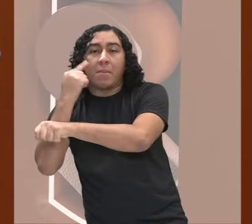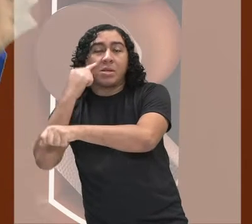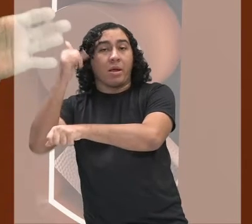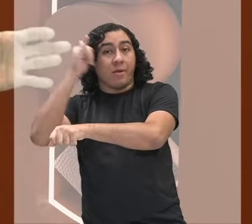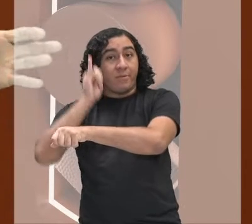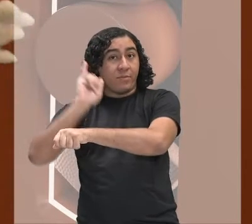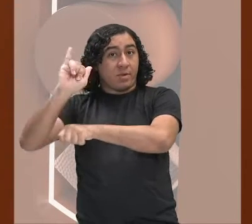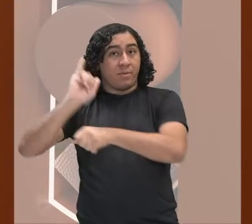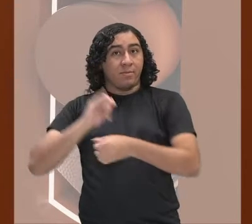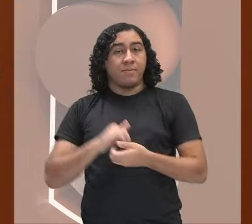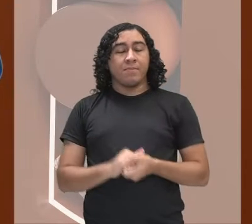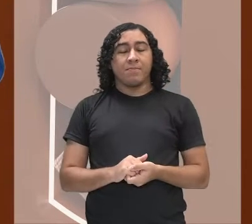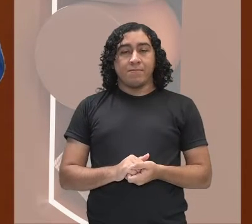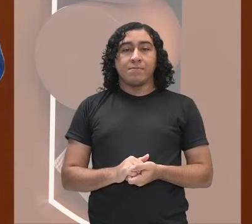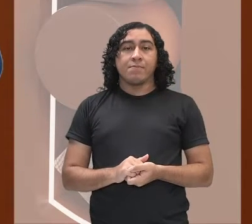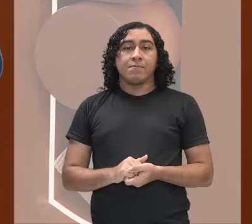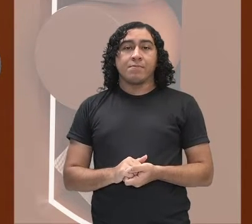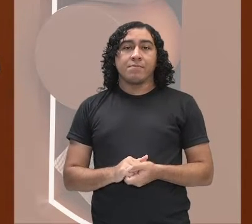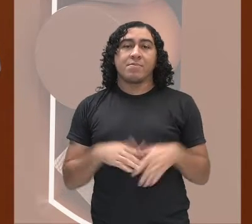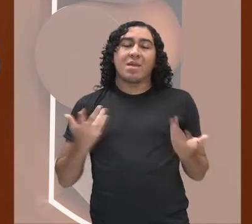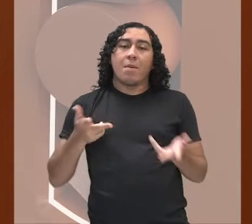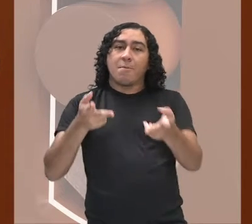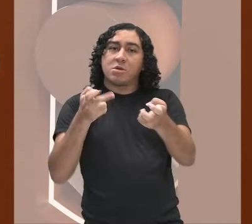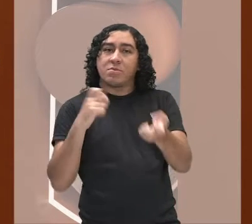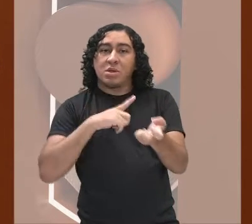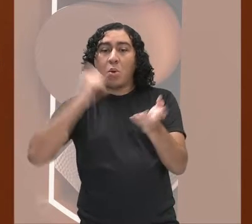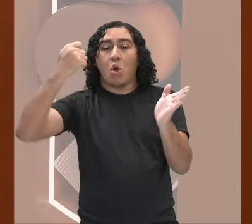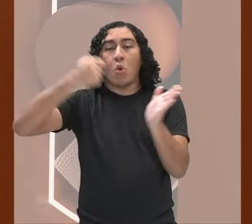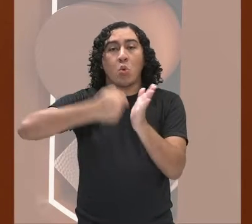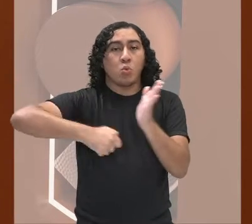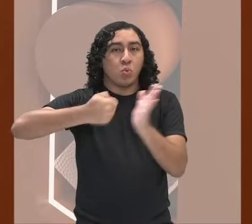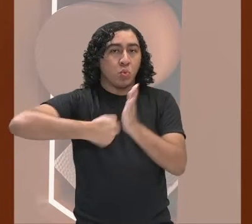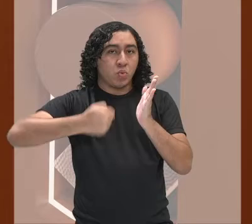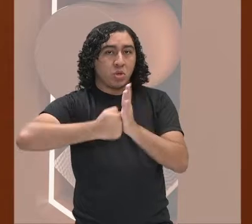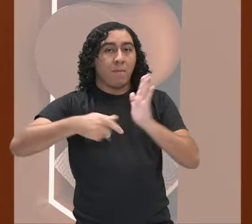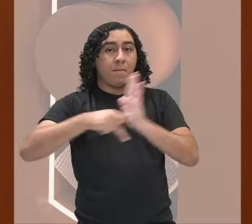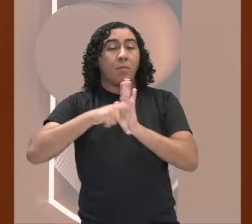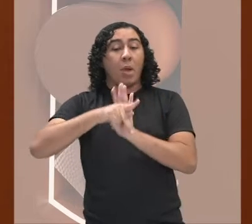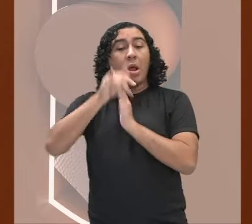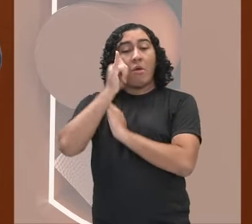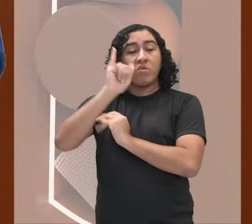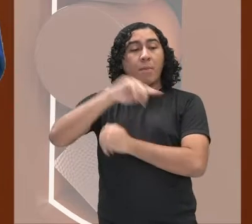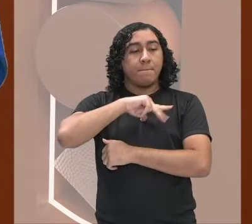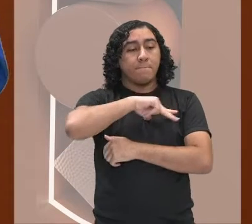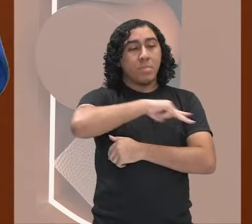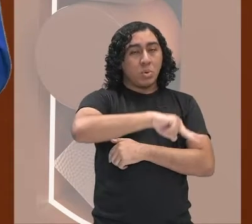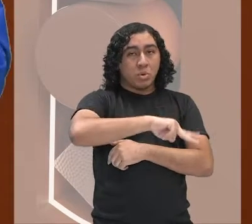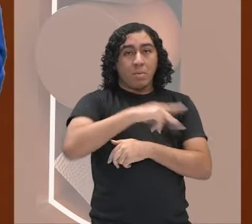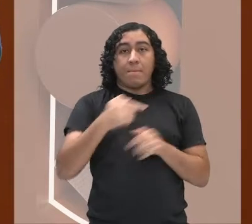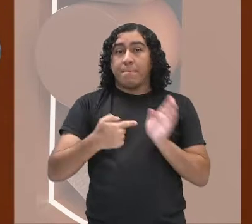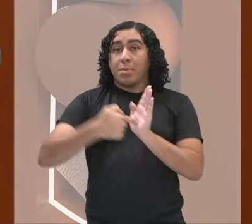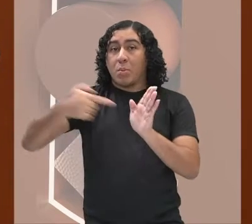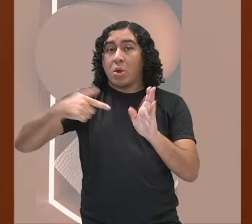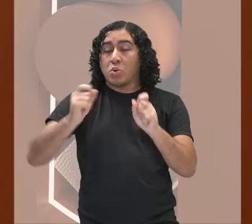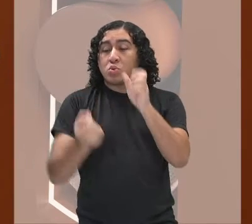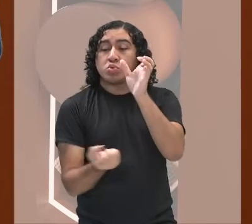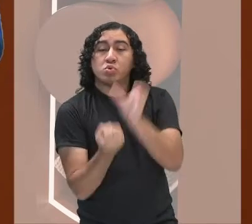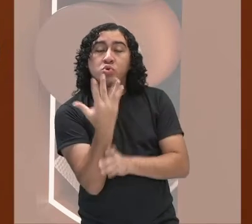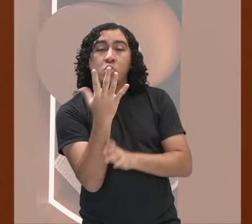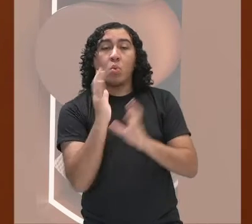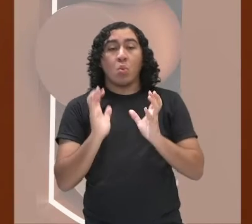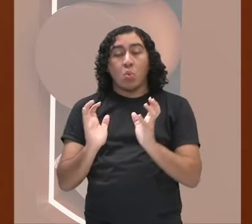Então, nós vamos ver aí as lutas contra a pressão portuguesa. Então, o primeiro processo foi a criação do chamado Clube